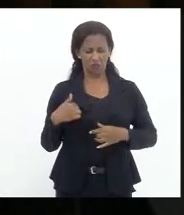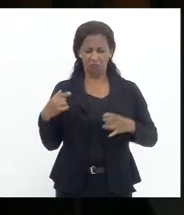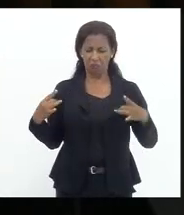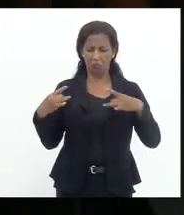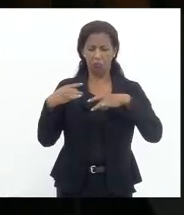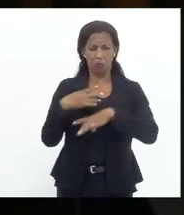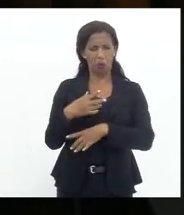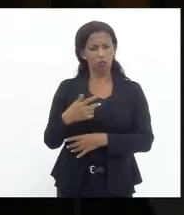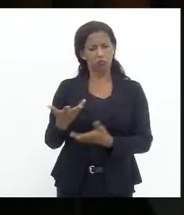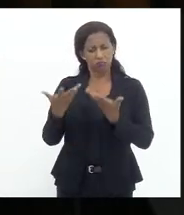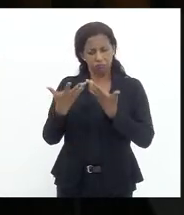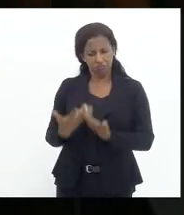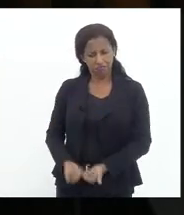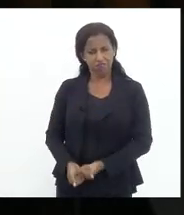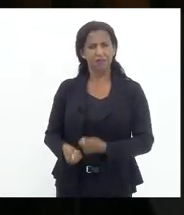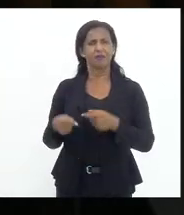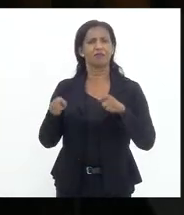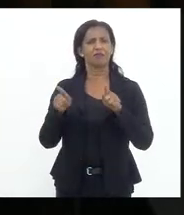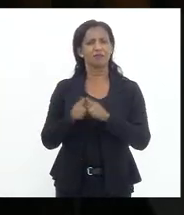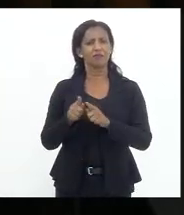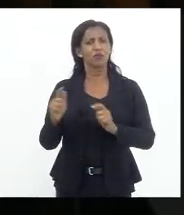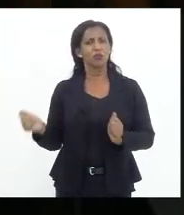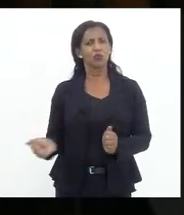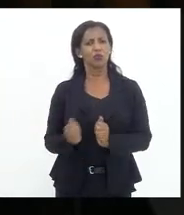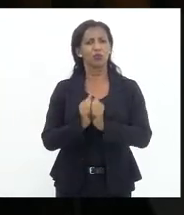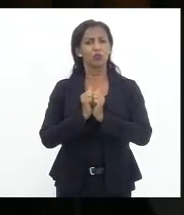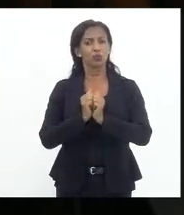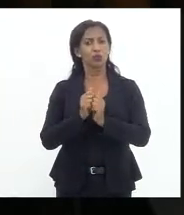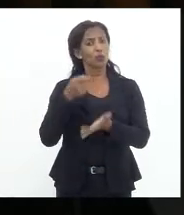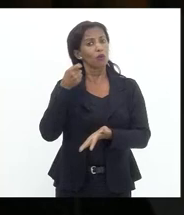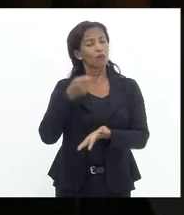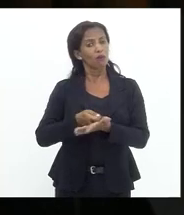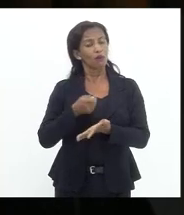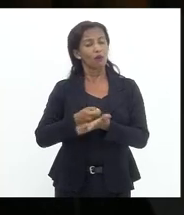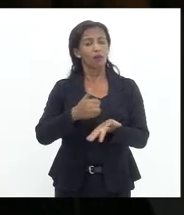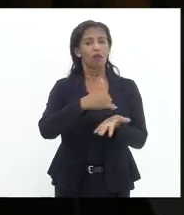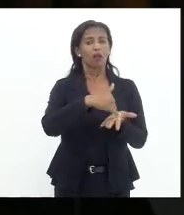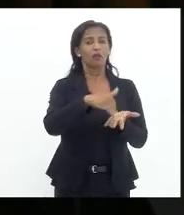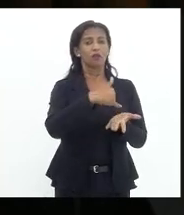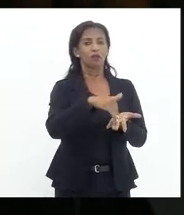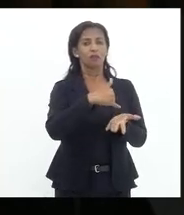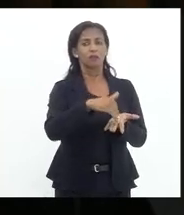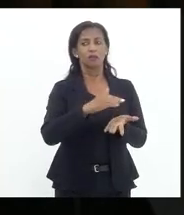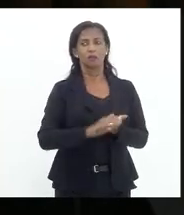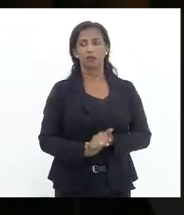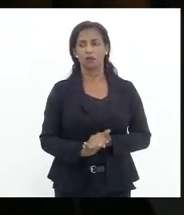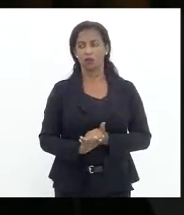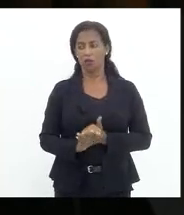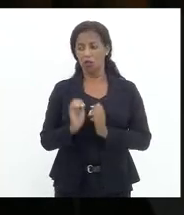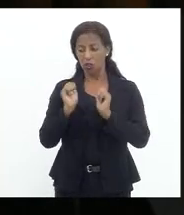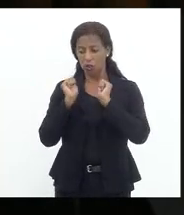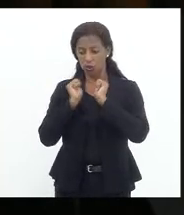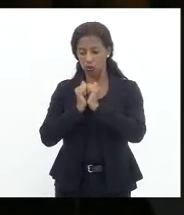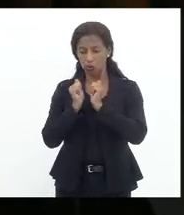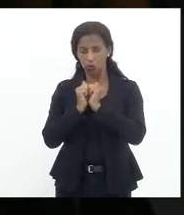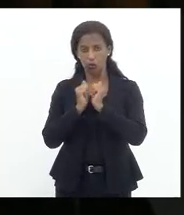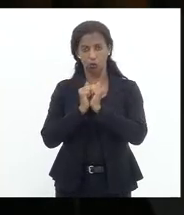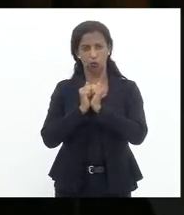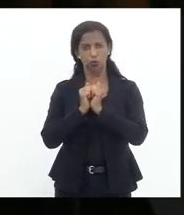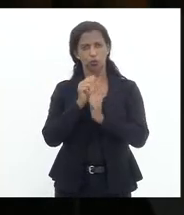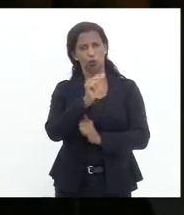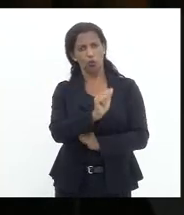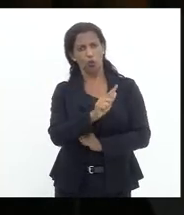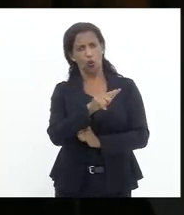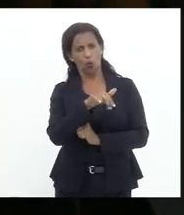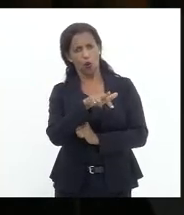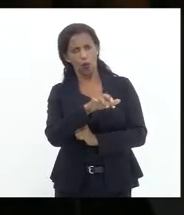prontamente abraçou a causa e determinou ao secretário que, juntamente com os almirantes